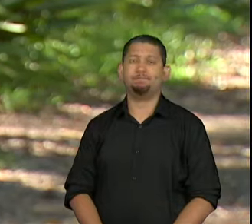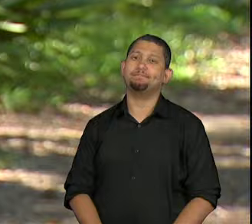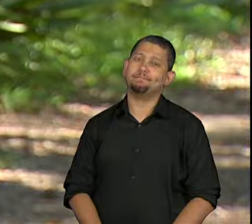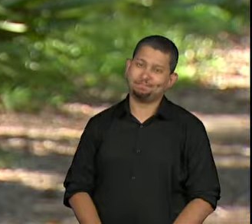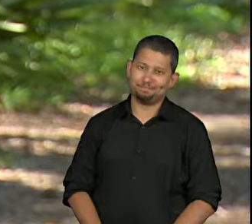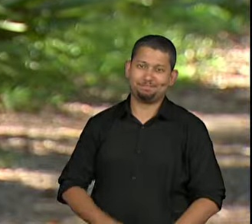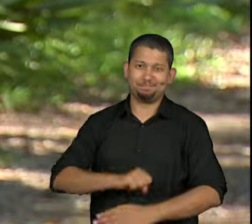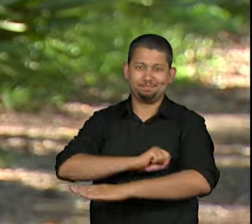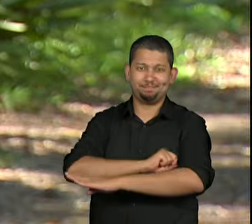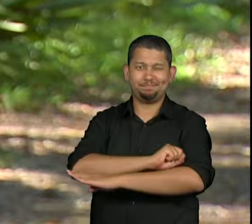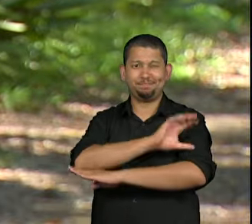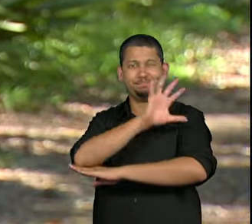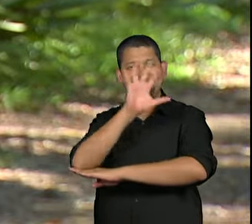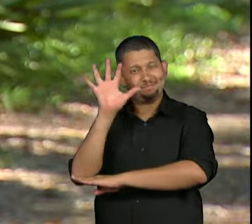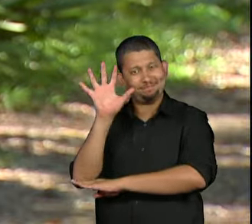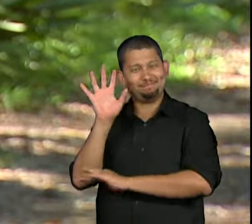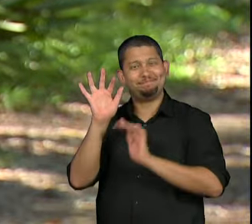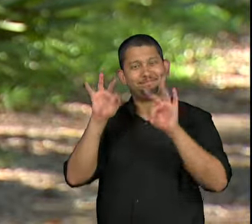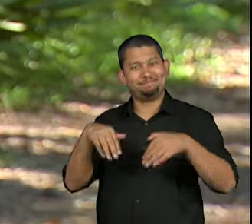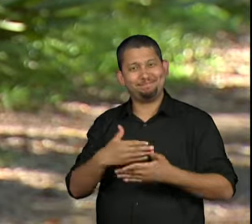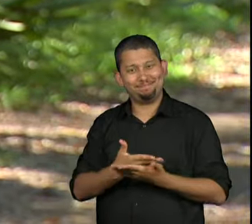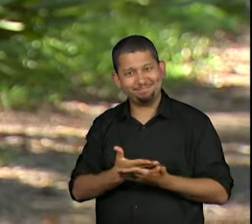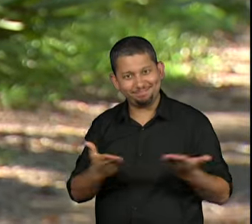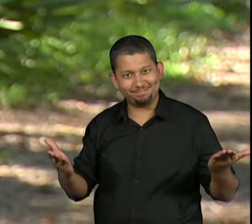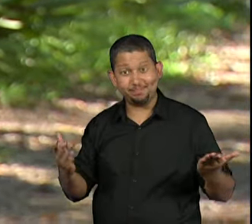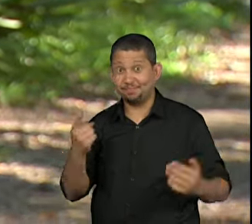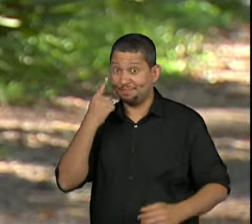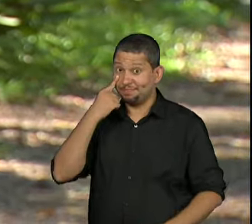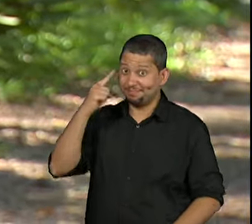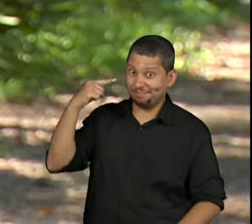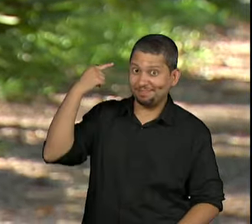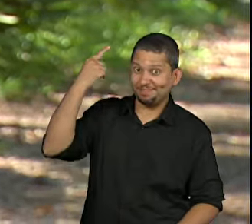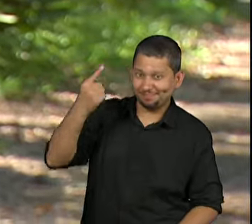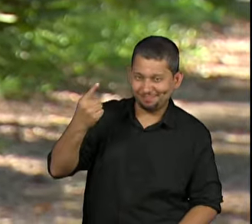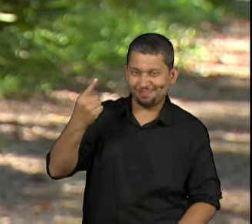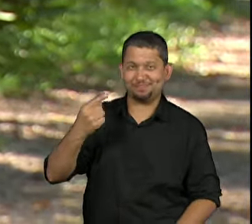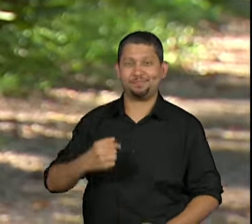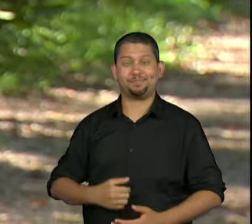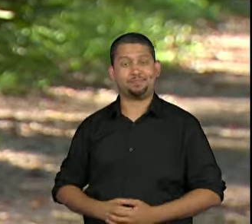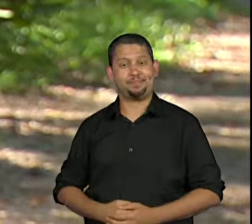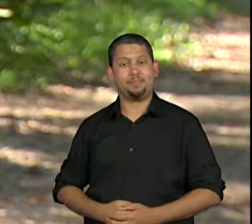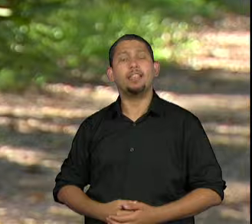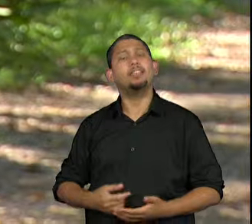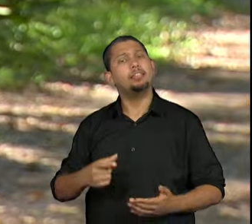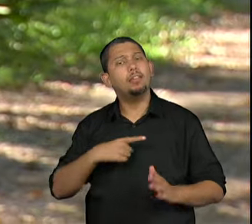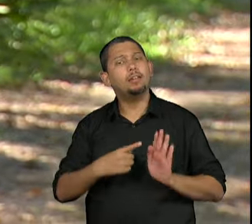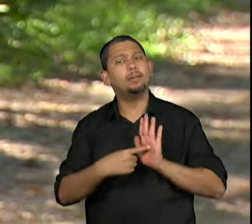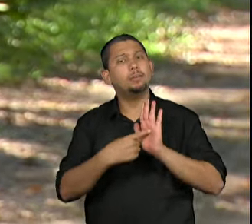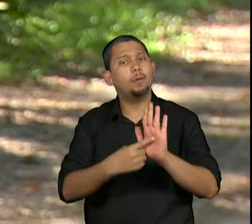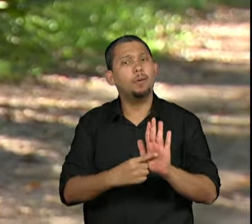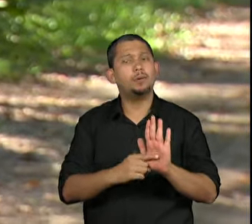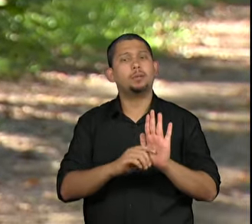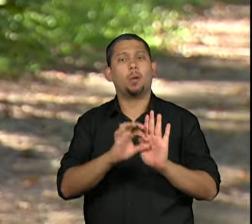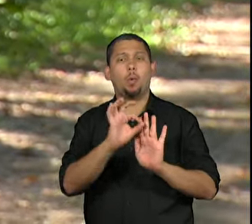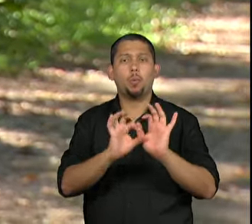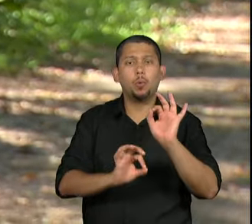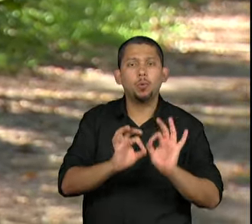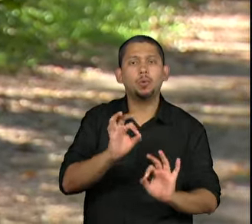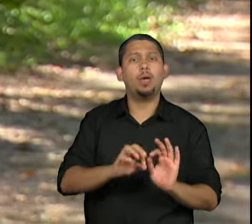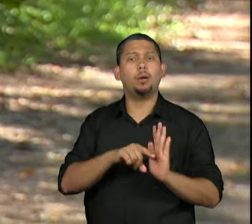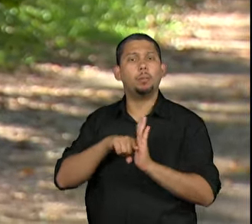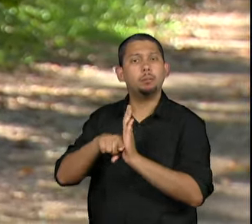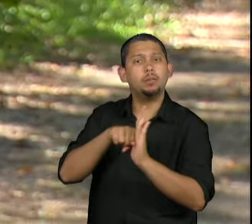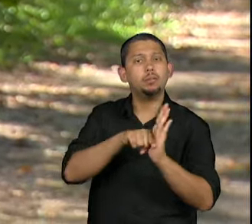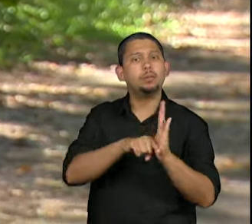E o Repórter Eco fica hoje por aqui. A gente se encontra no próximo programa com mais projetos, ações e pesquisas em busca